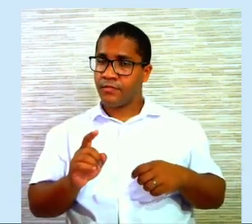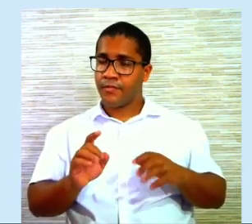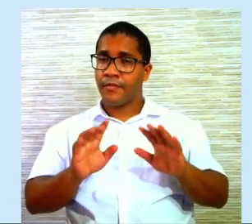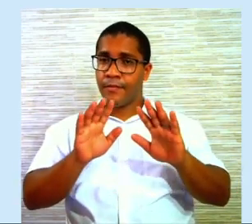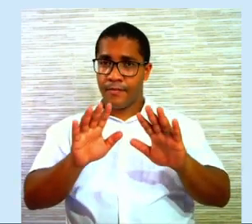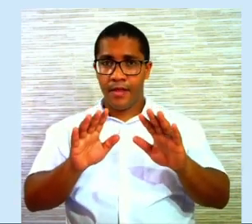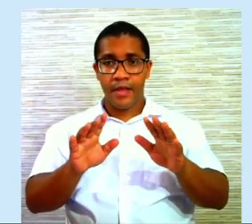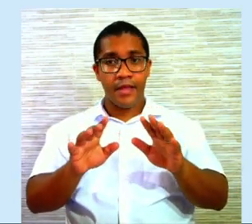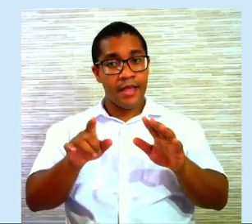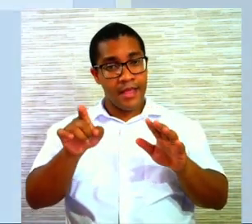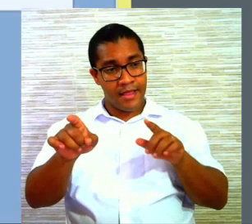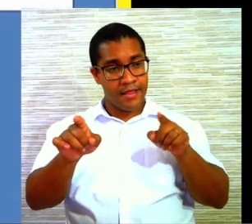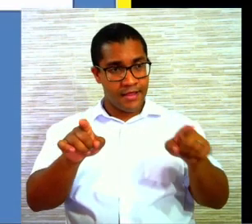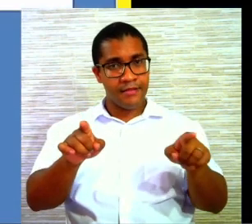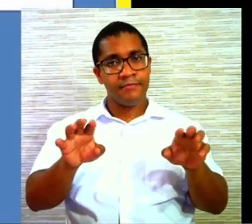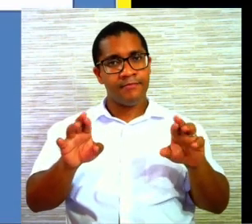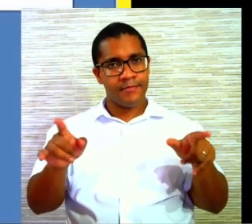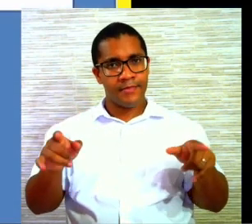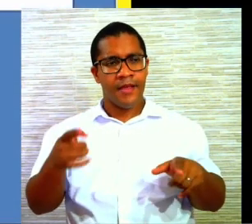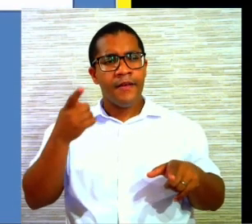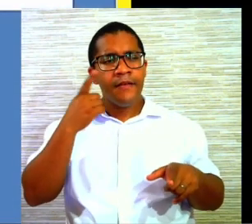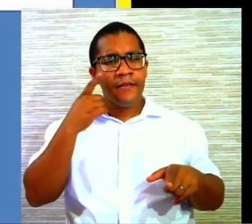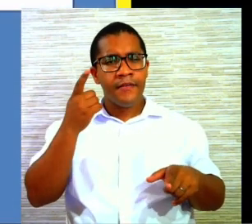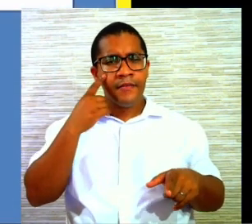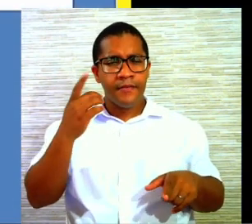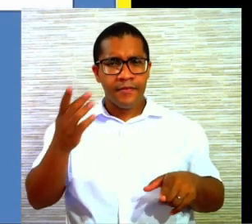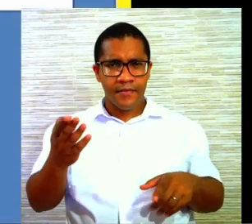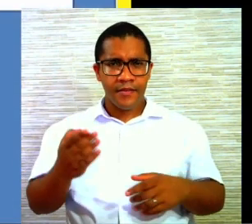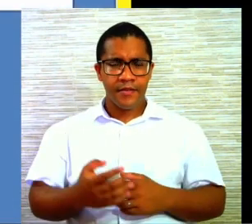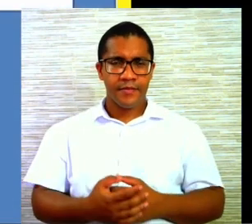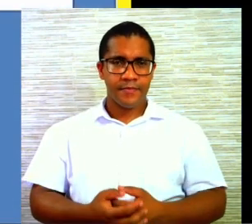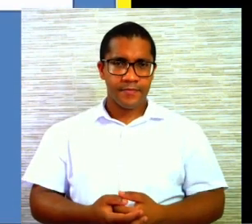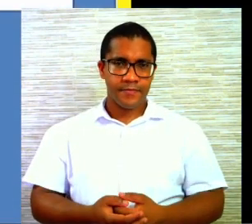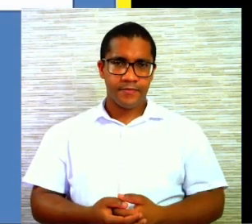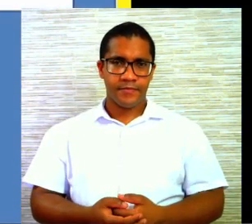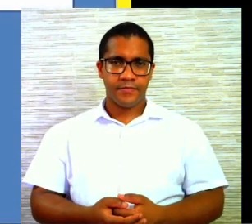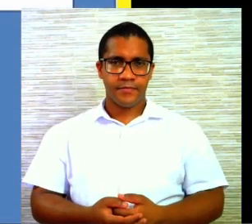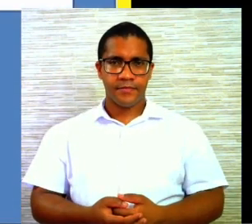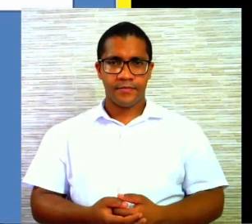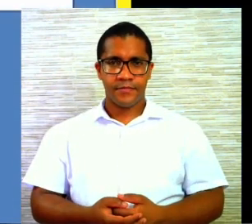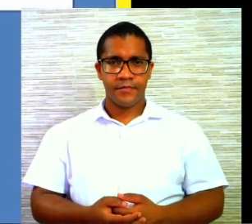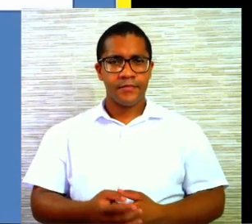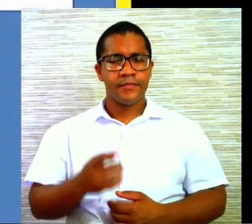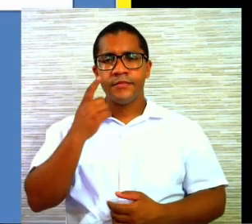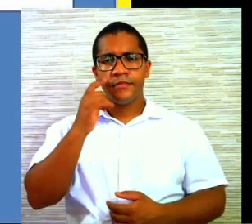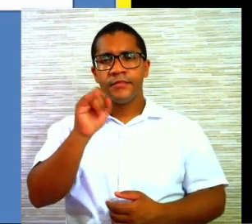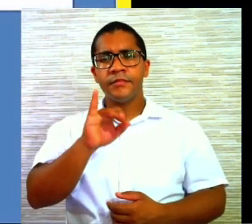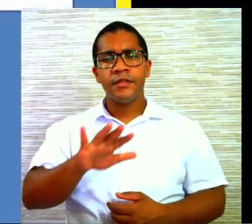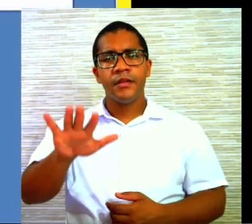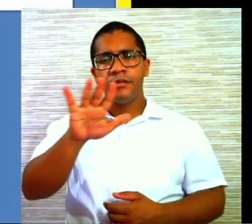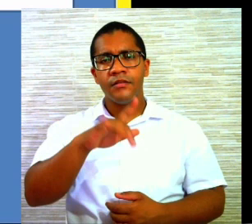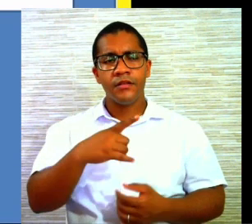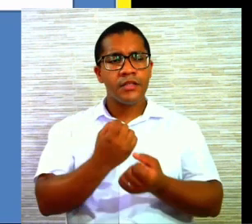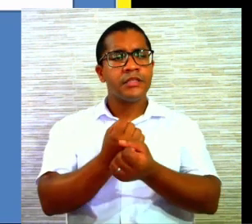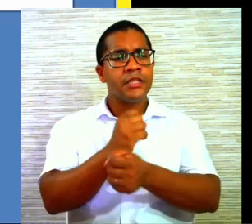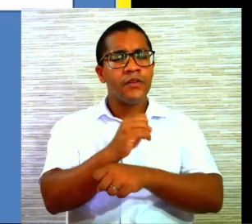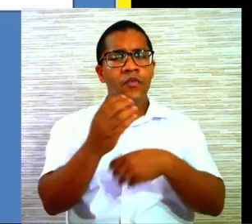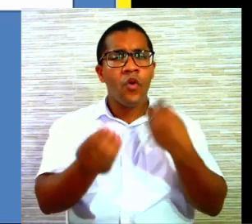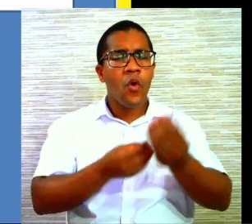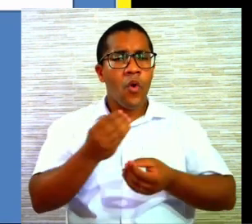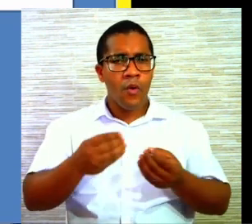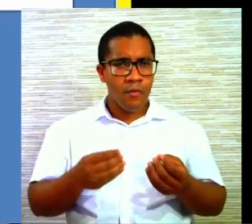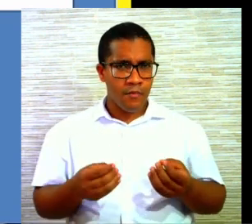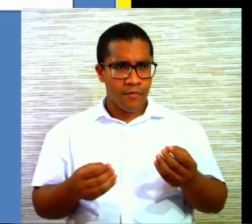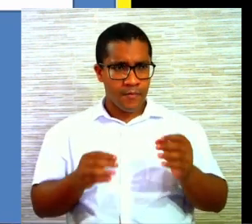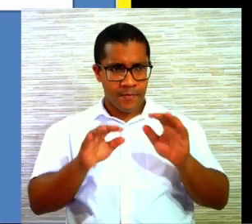temos aí, nessa imagem, observe a imagem aí, por gentileza, observe a imagem, a escravidão. Como é a